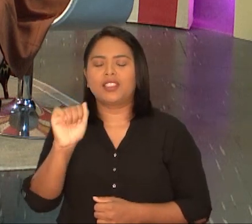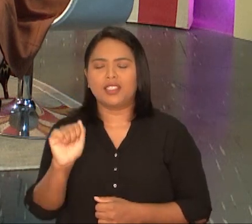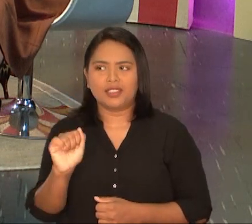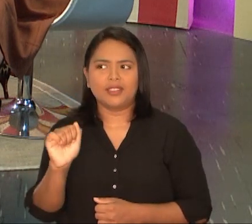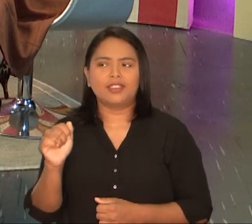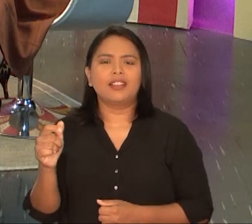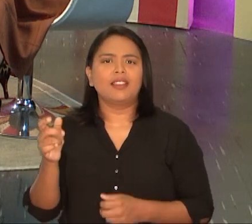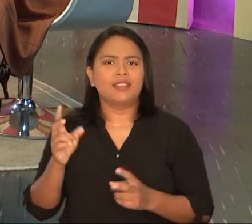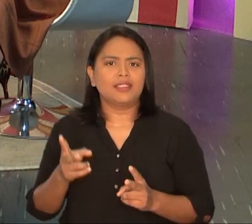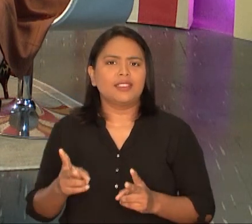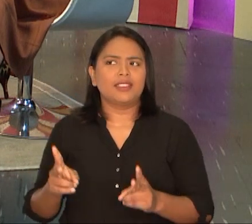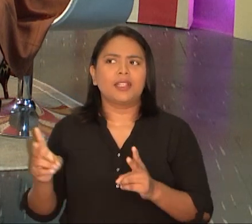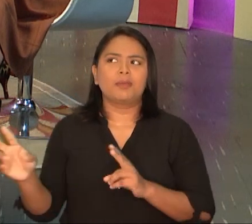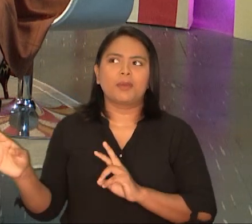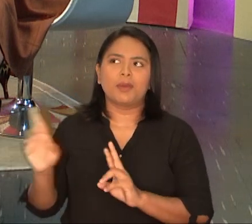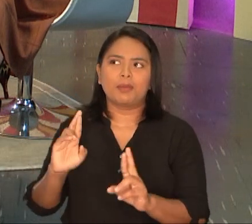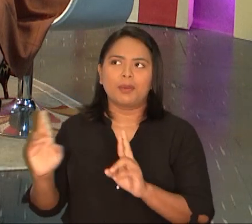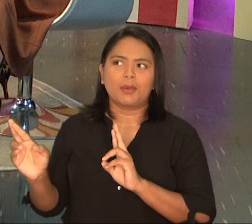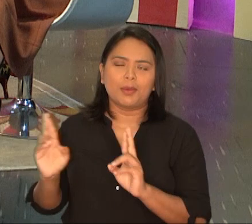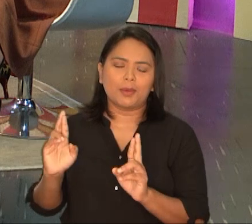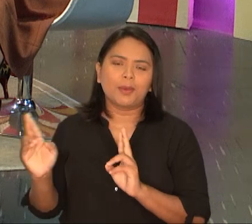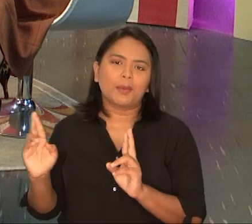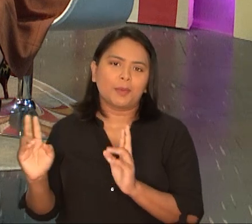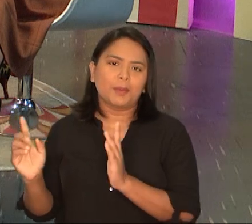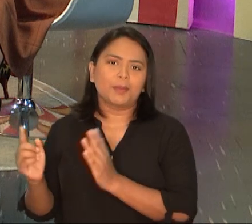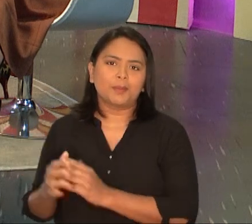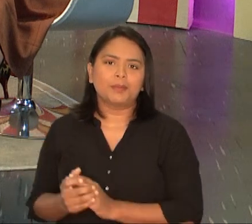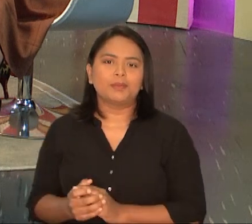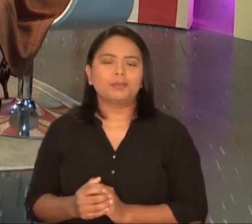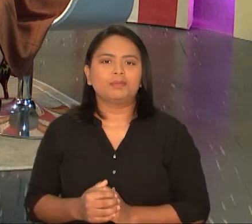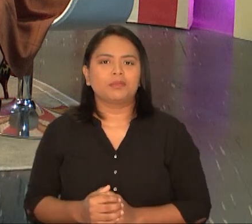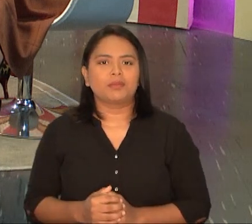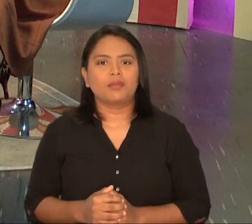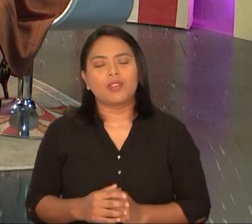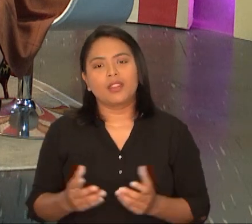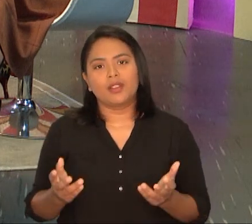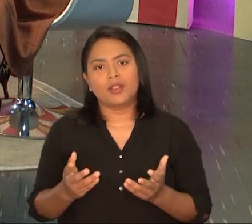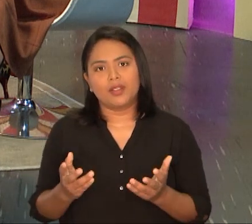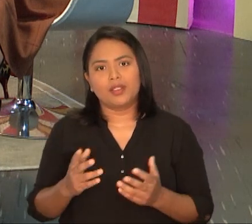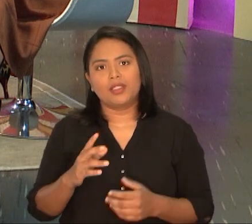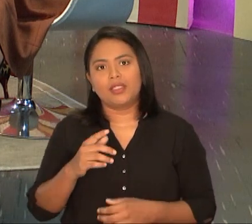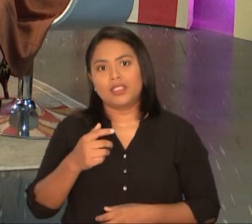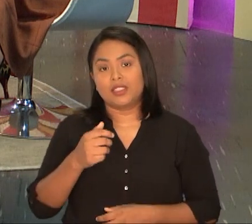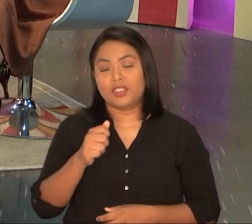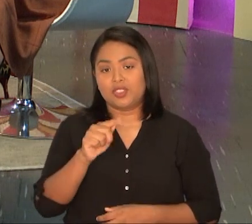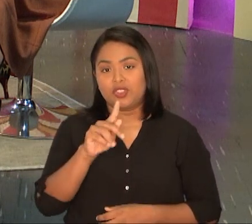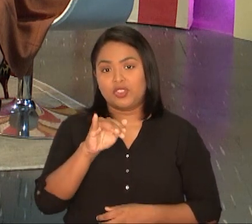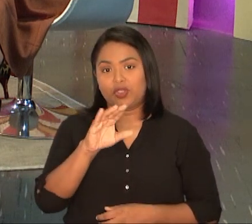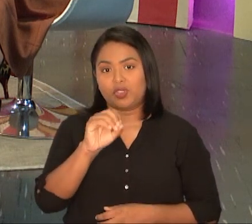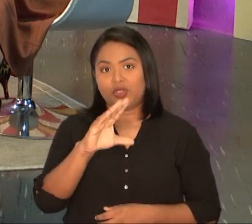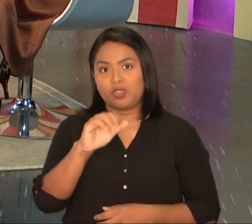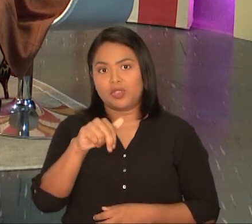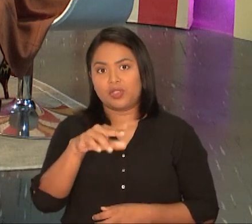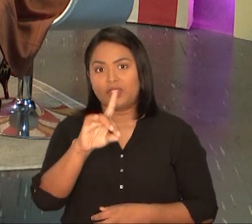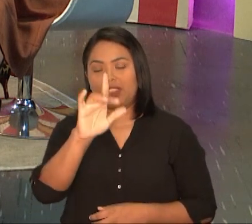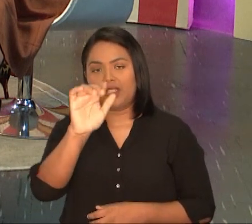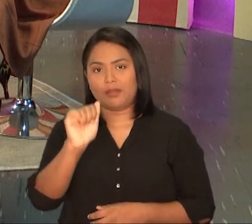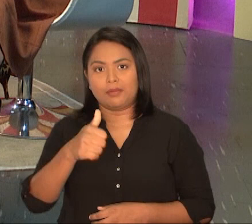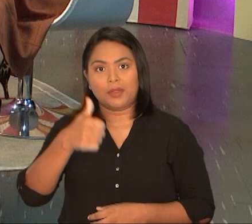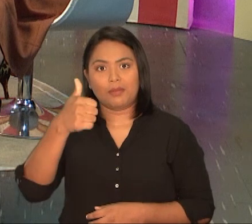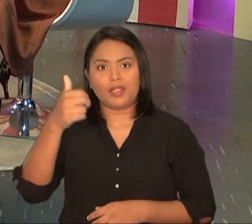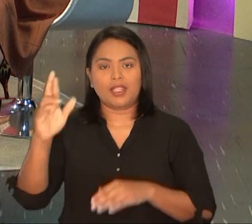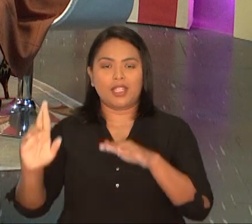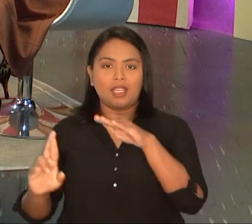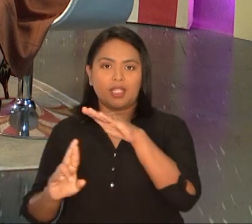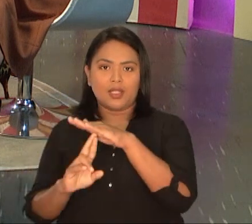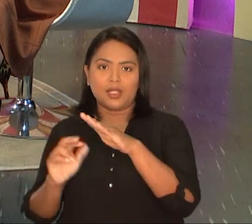sobre os nossos programas e os assuntos que nós abordamos. Então, em nome da professora Gioconda, que foi a primeira reitora da Universidade Federal de Roraima, quero